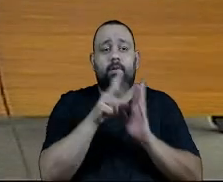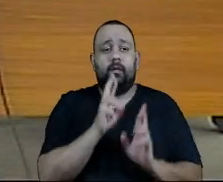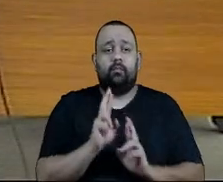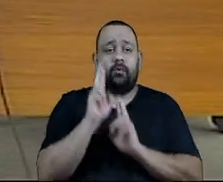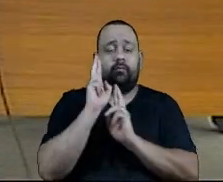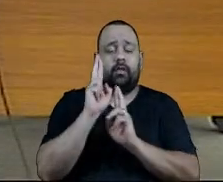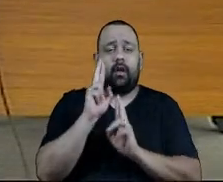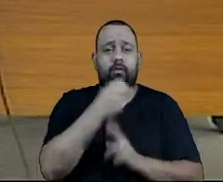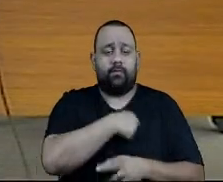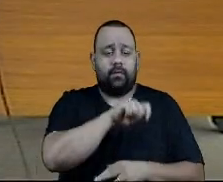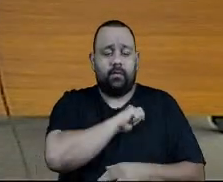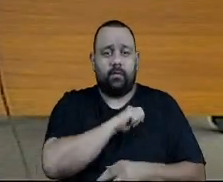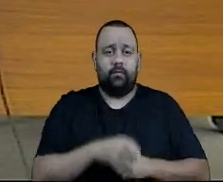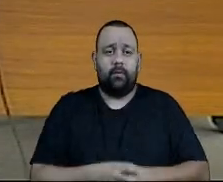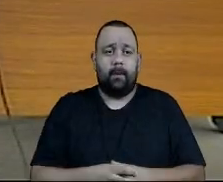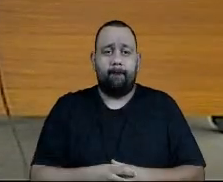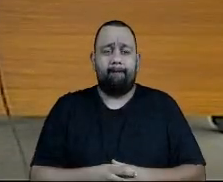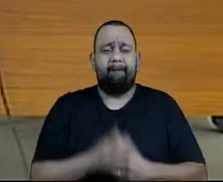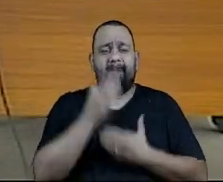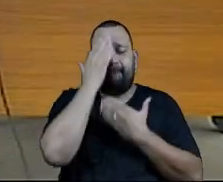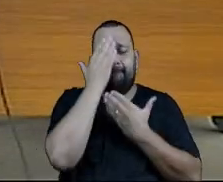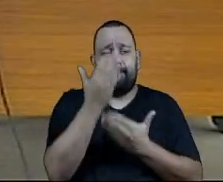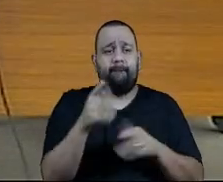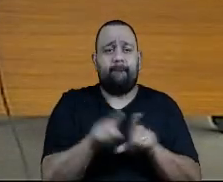de Responsabilidade Fiscal.